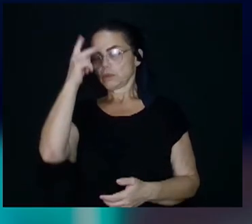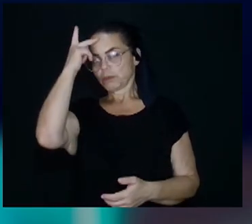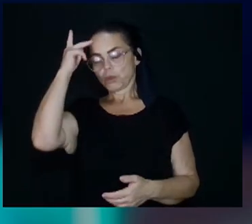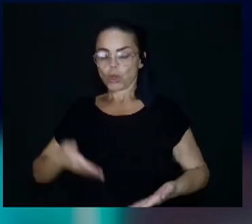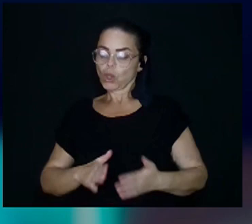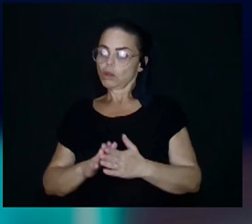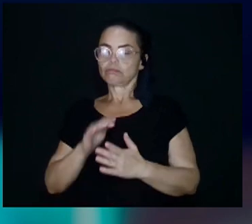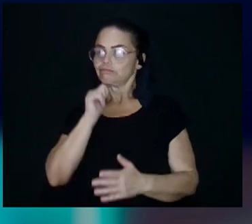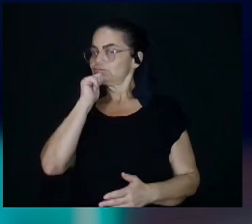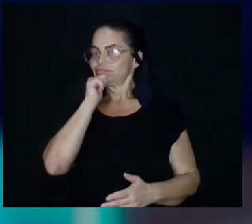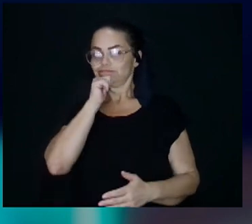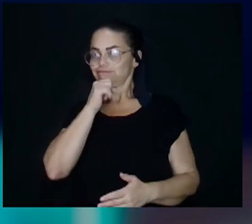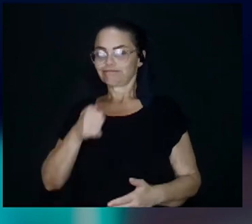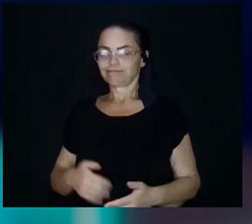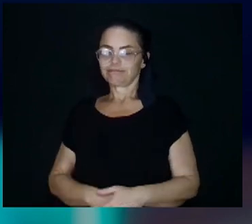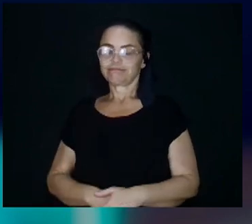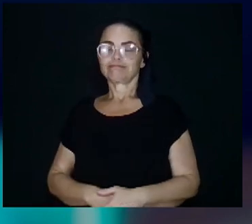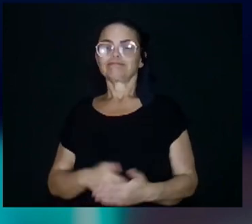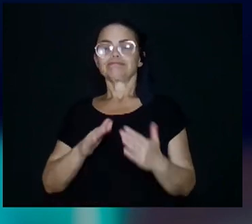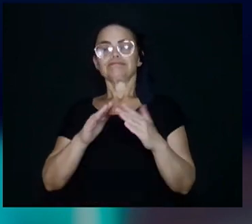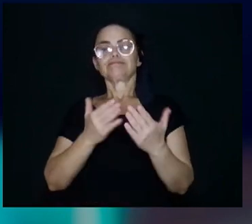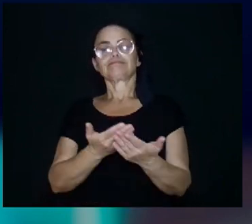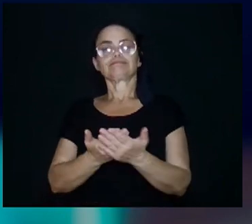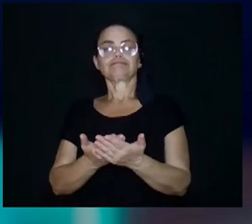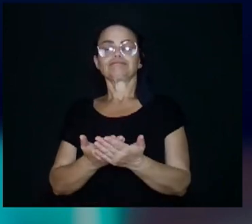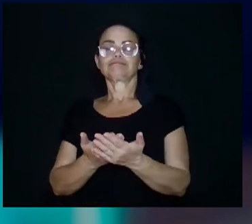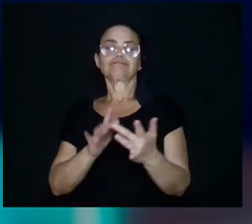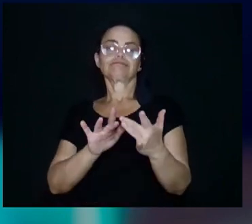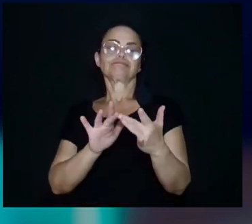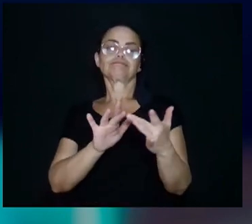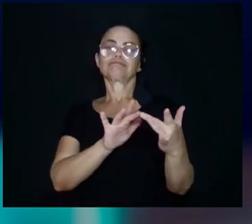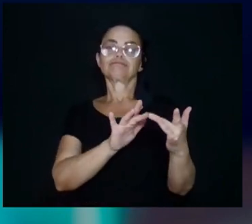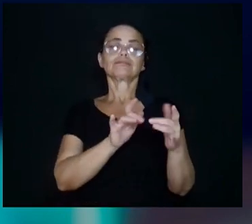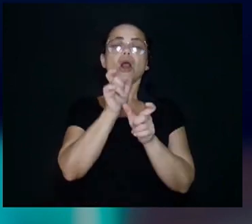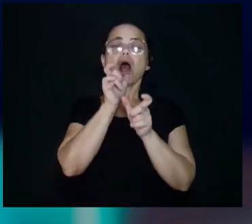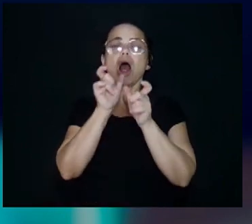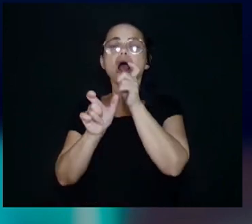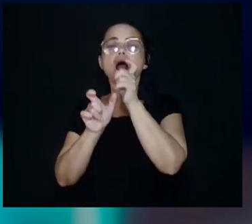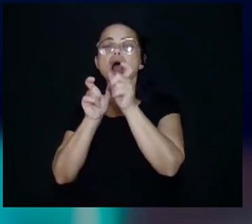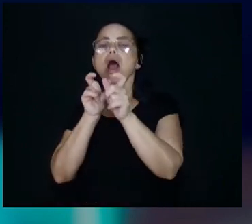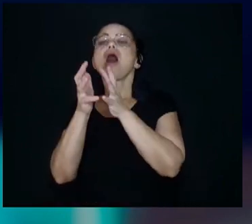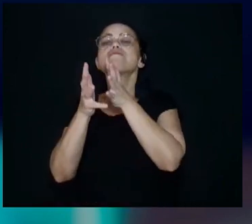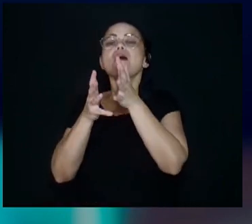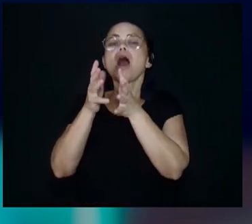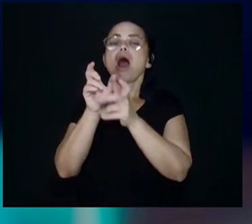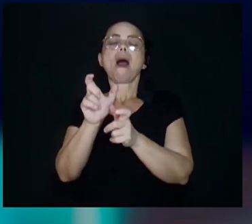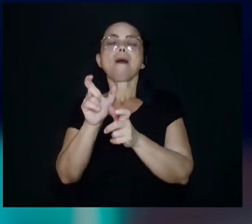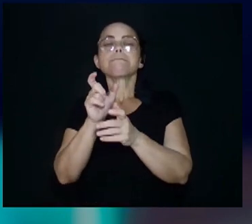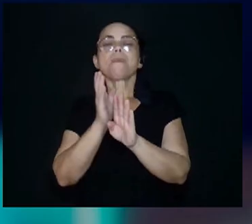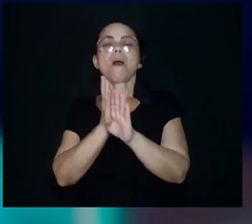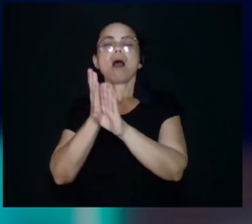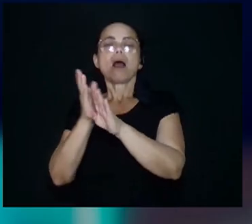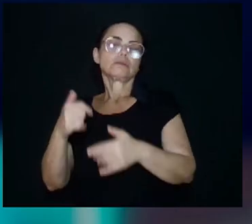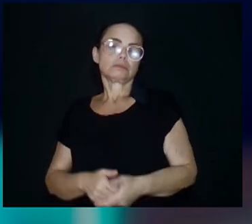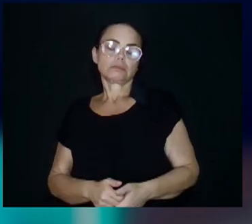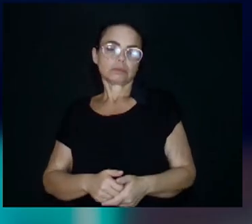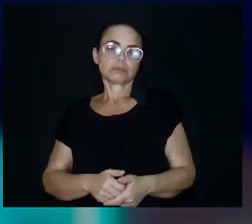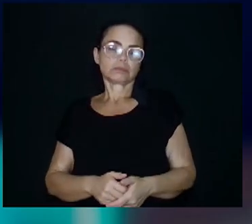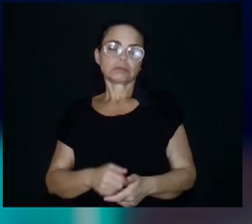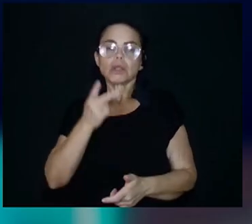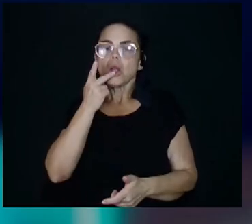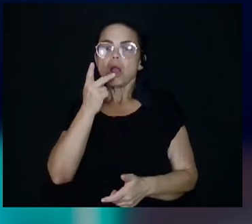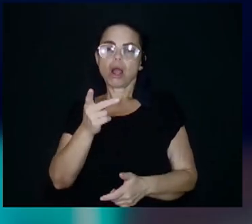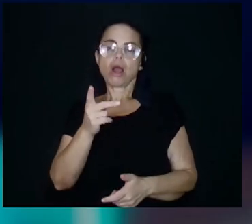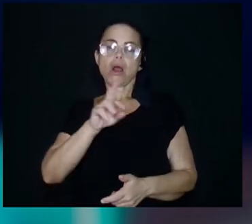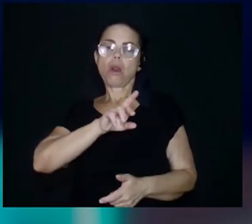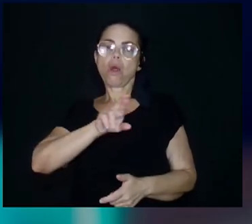agora, que está começando a ter os seus primeiros contatos com as palavras, está começando a descobrir que ela fala diferente